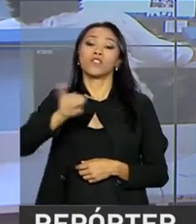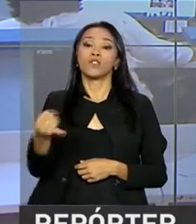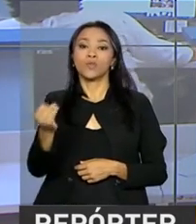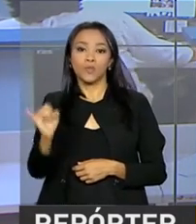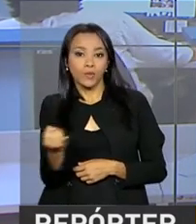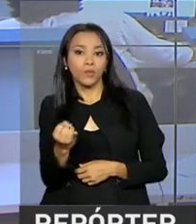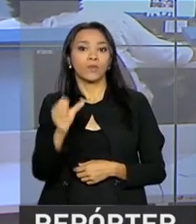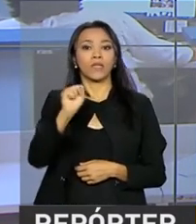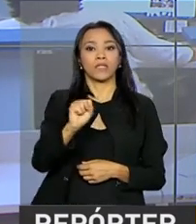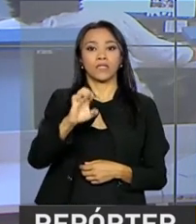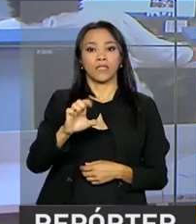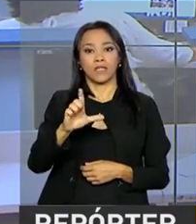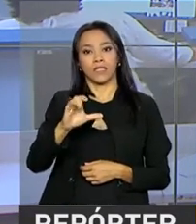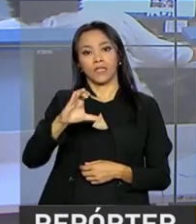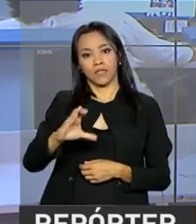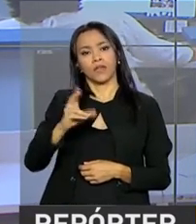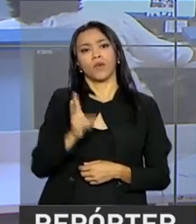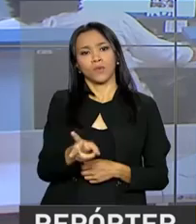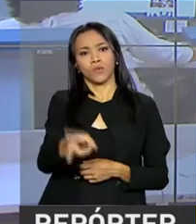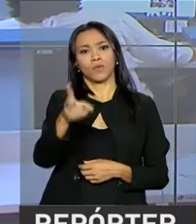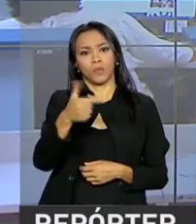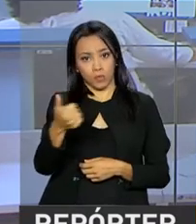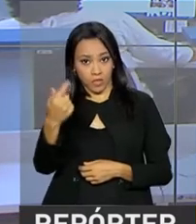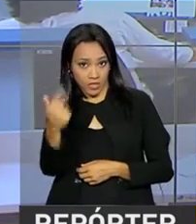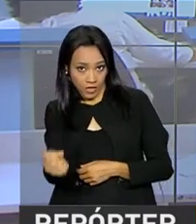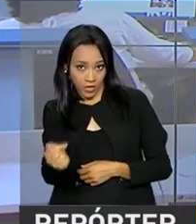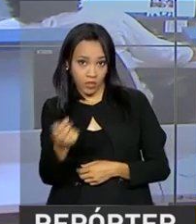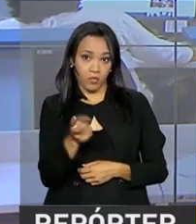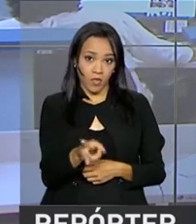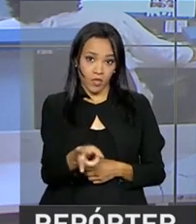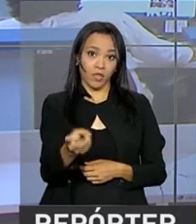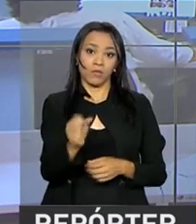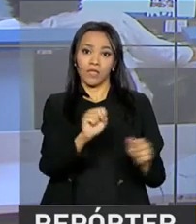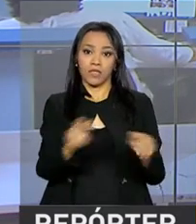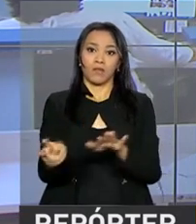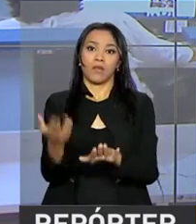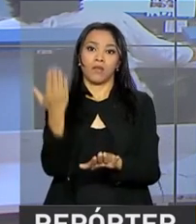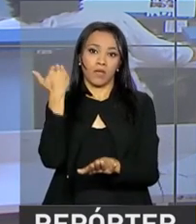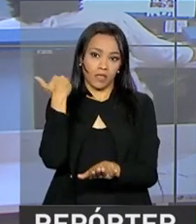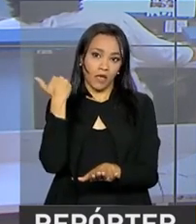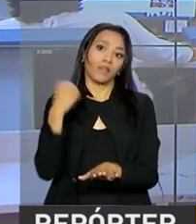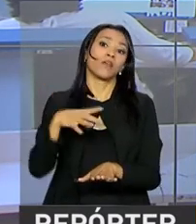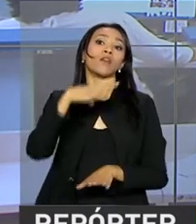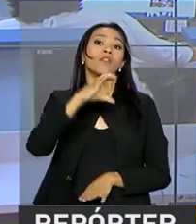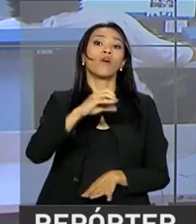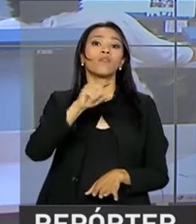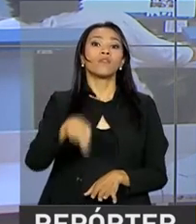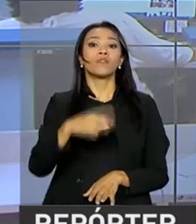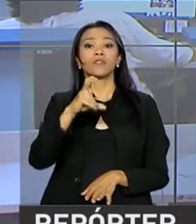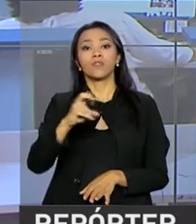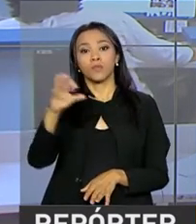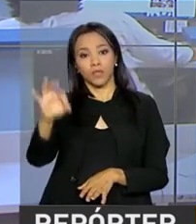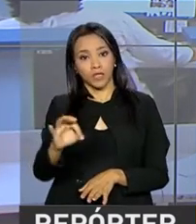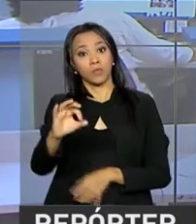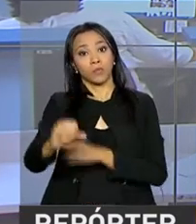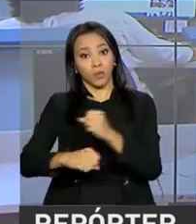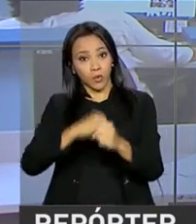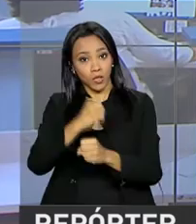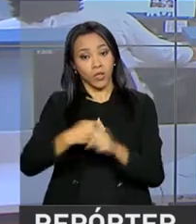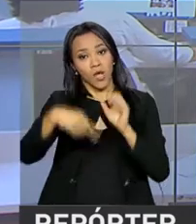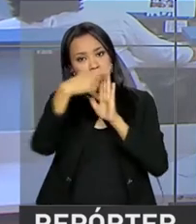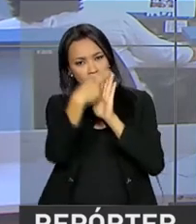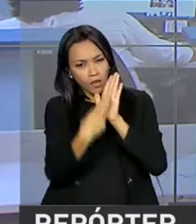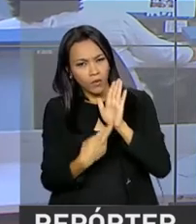para 2007 continuou com a mesma previsão da semana passada 9 6 por cento ao ano o boletim focus